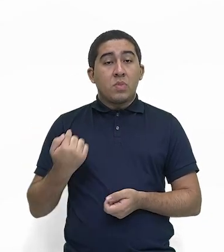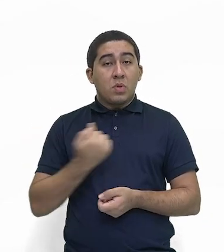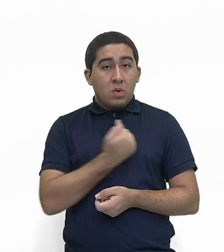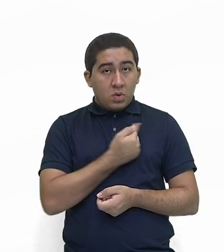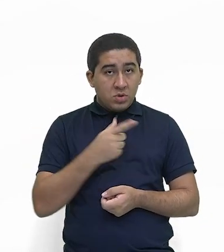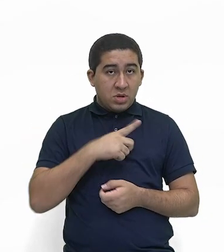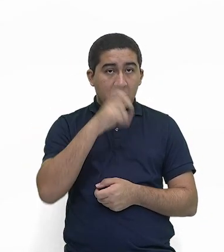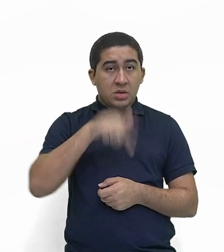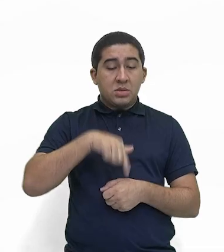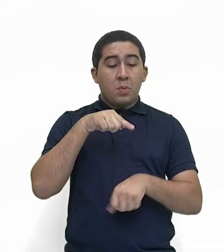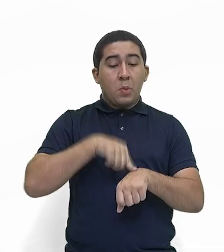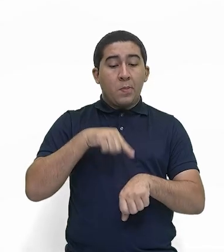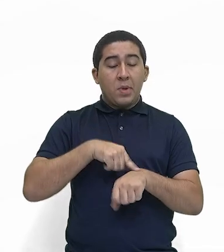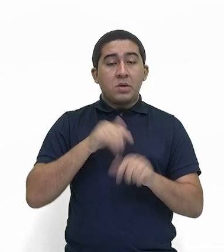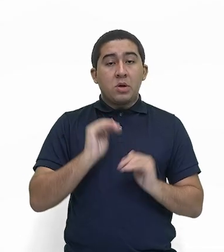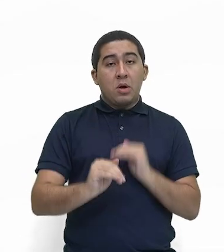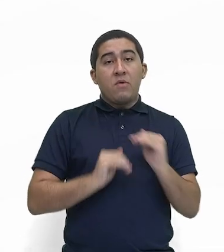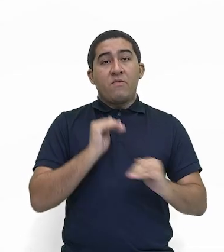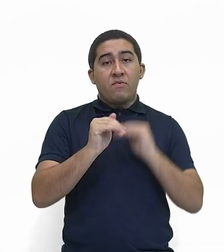avanços tecnológicos